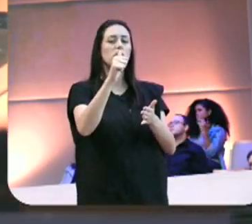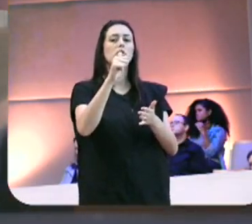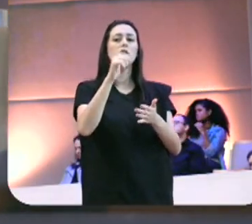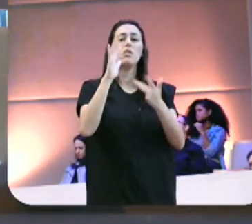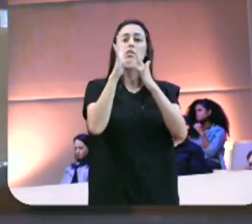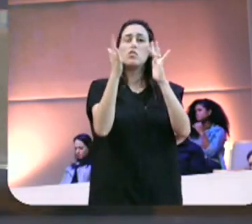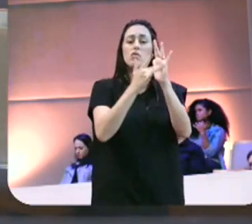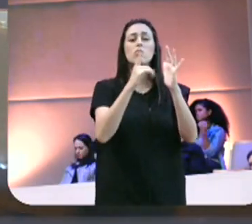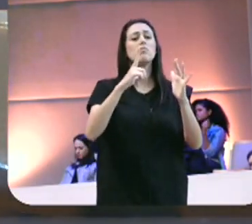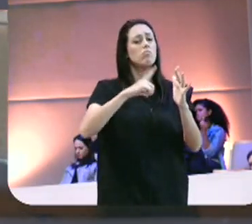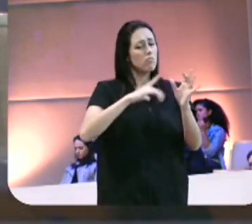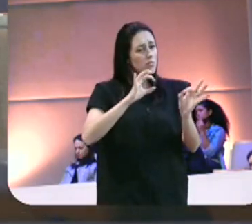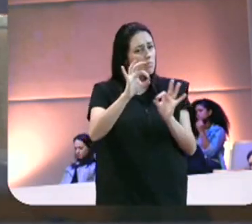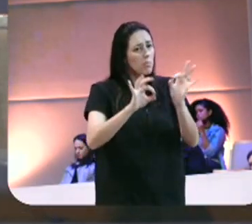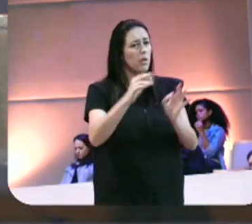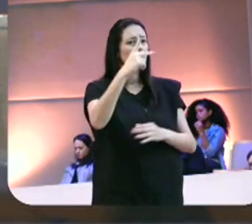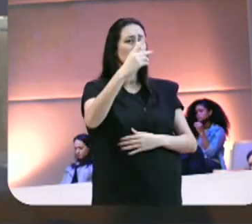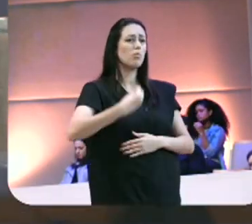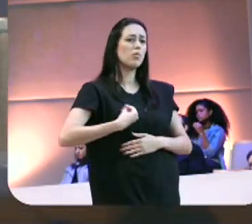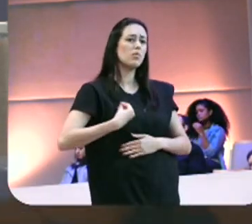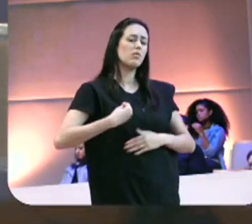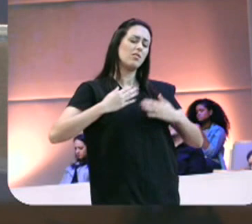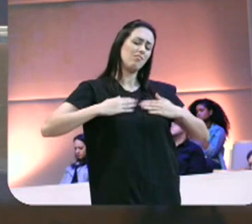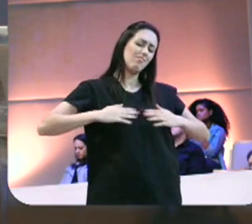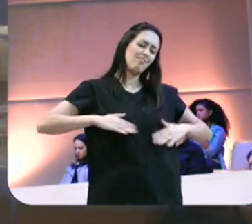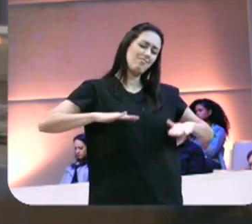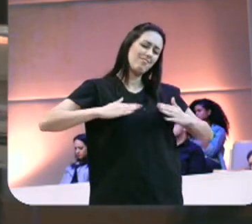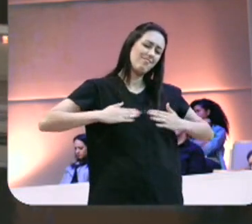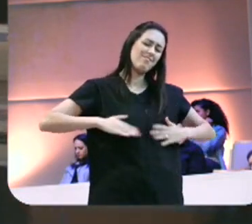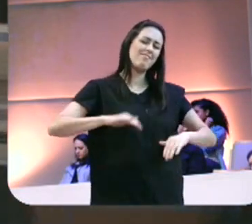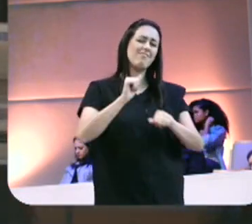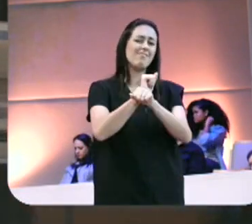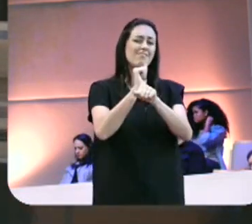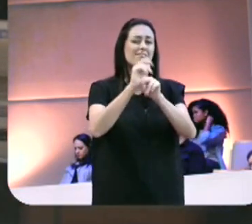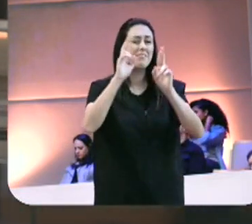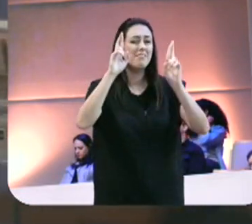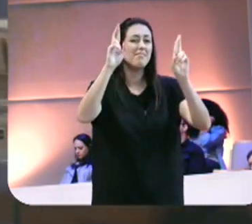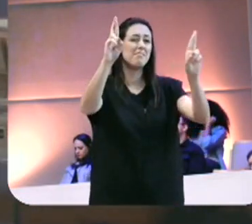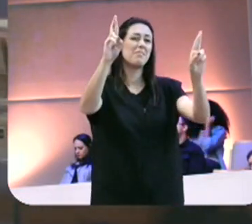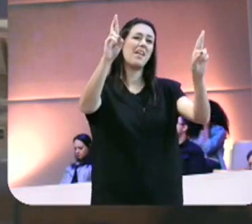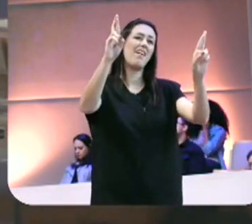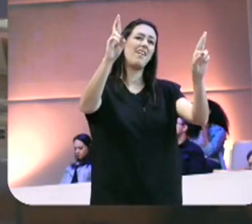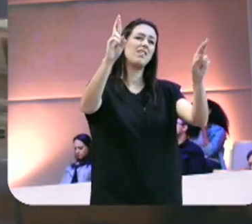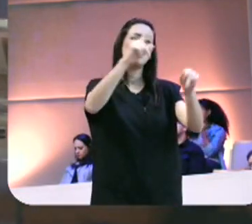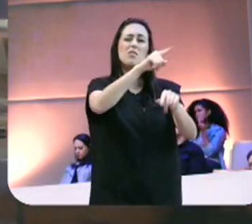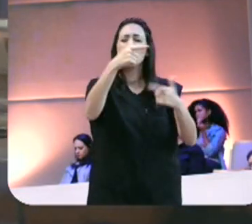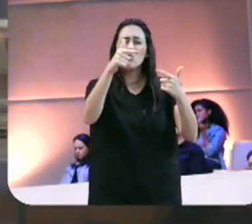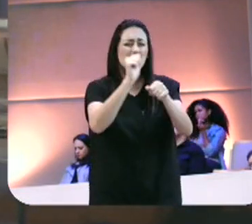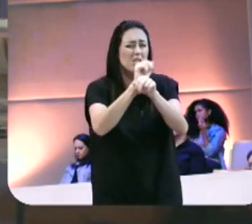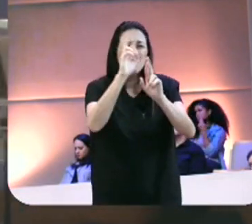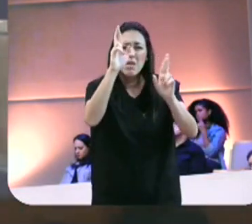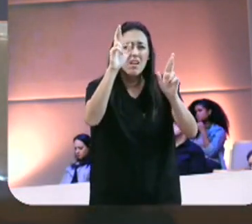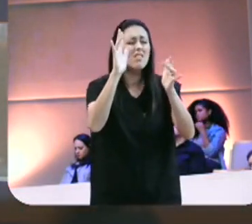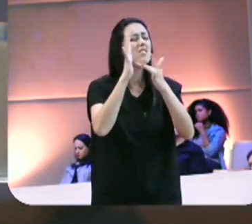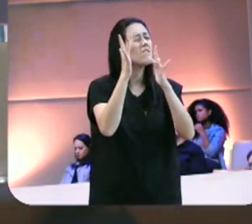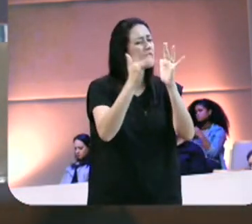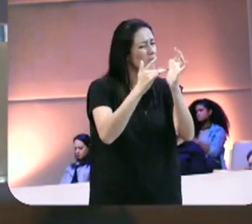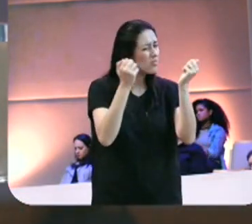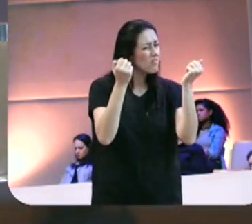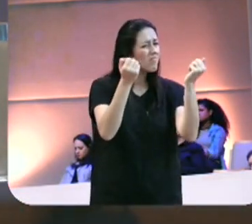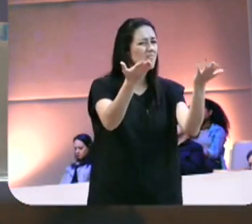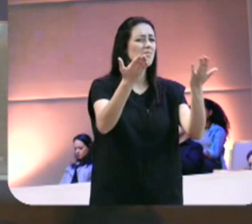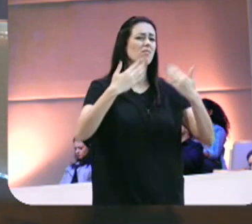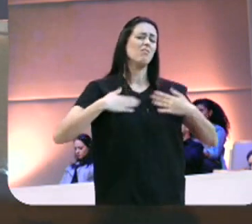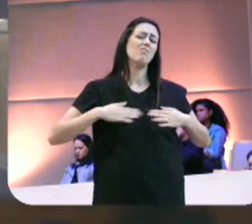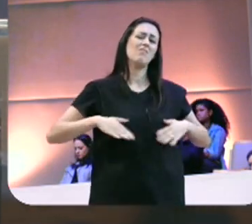você, prosperidade, não desgraça e um futuro cheio de esperança. Para alguém que está desesperançado, irmãos, a palavra de Deus é rica demais, e